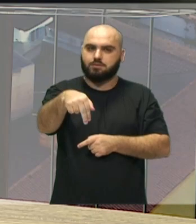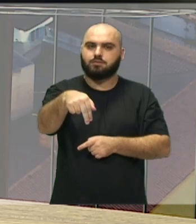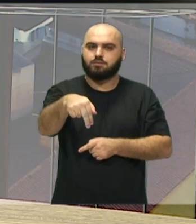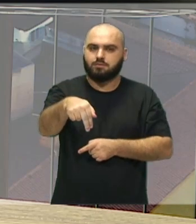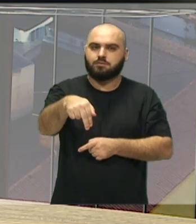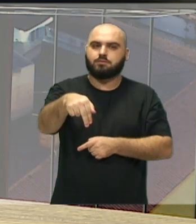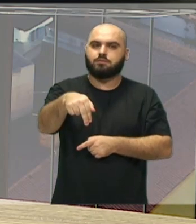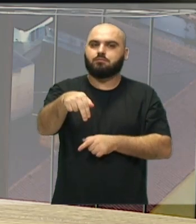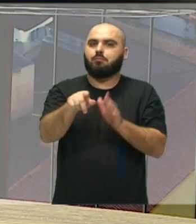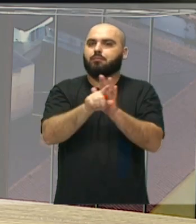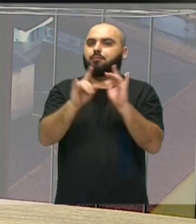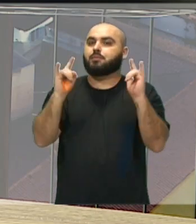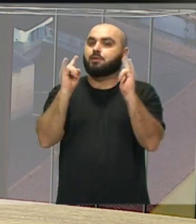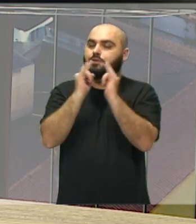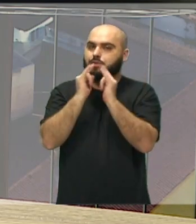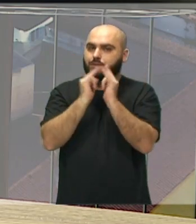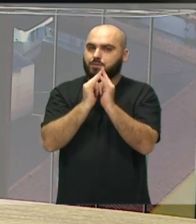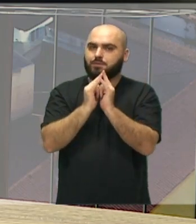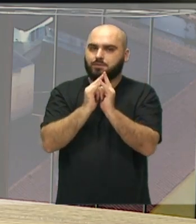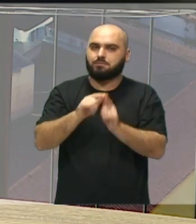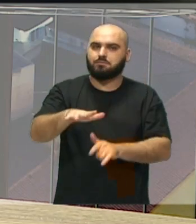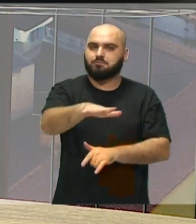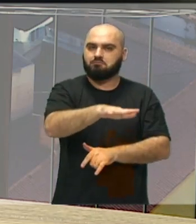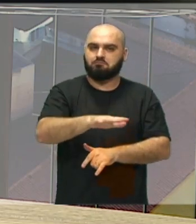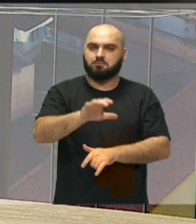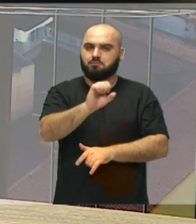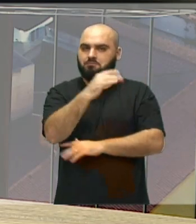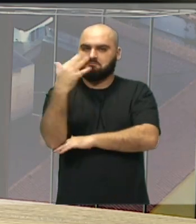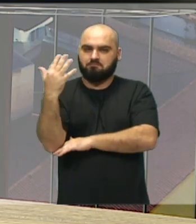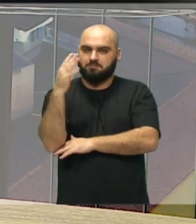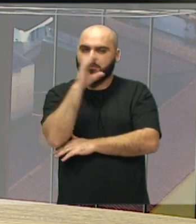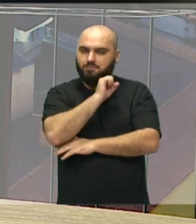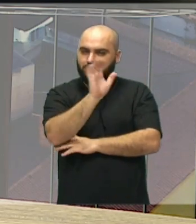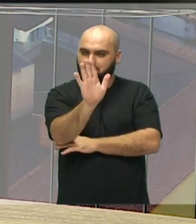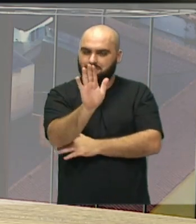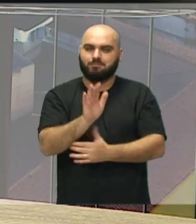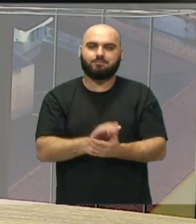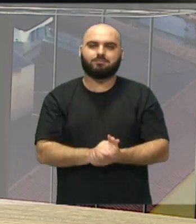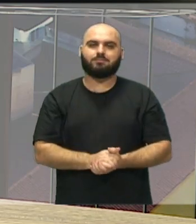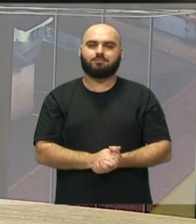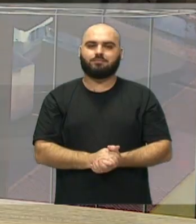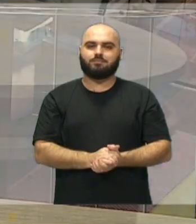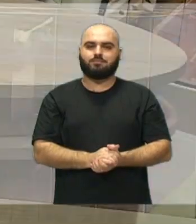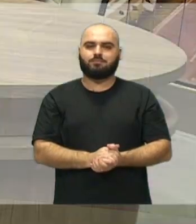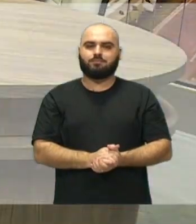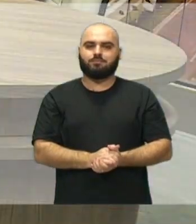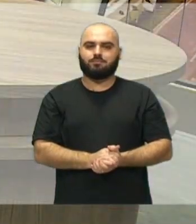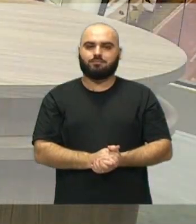do Instituto Espaço Silvestre. É só um minuto, a gente já volta.